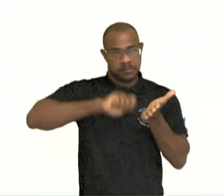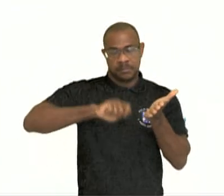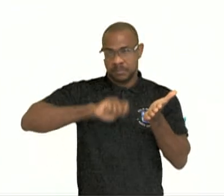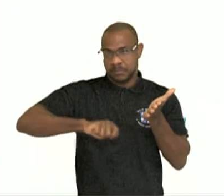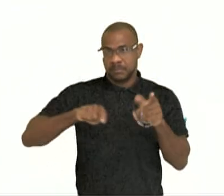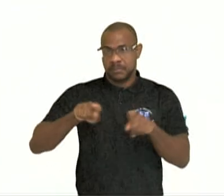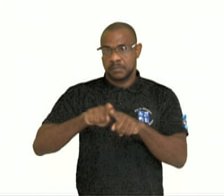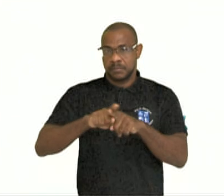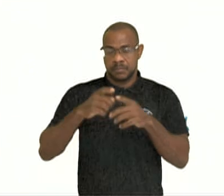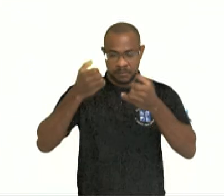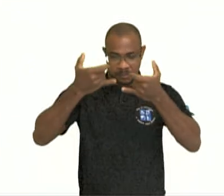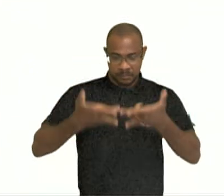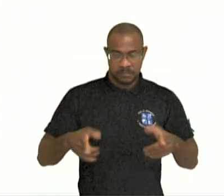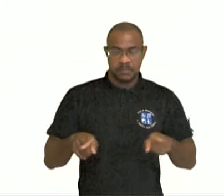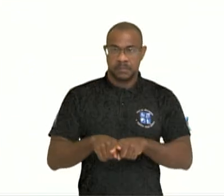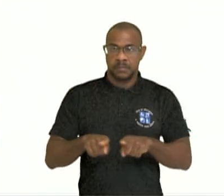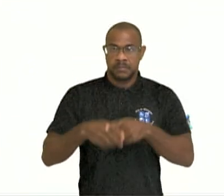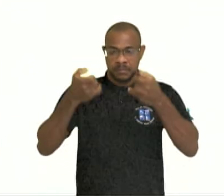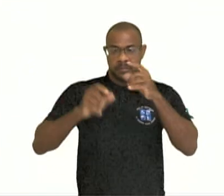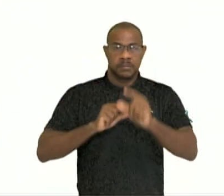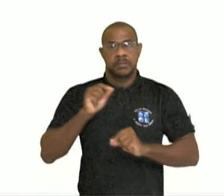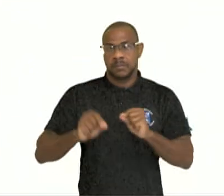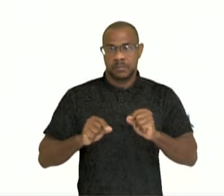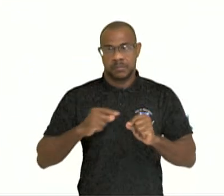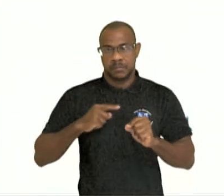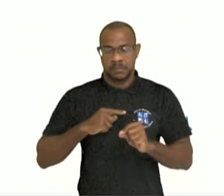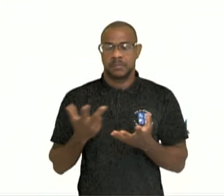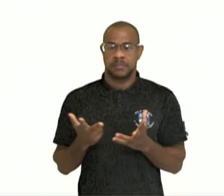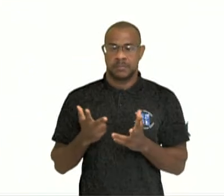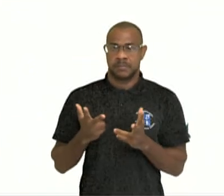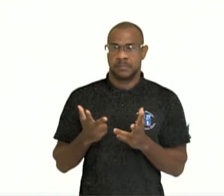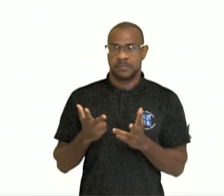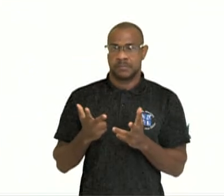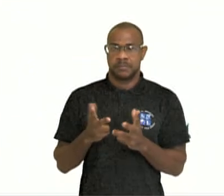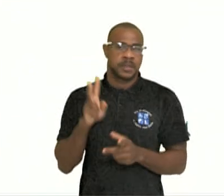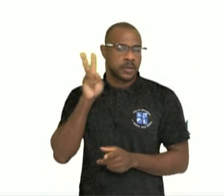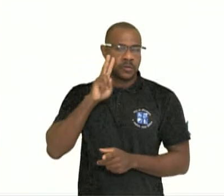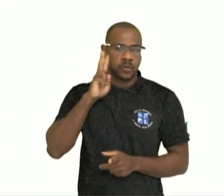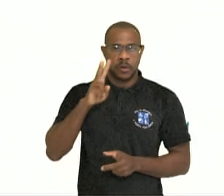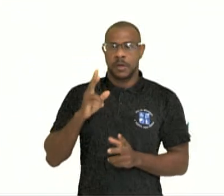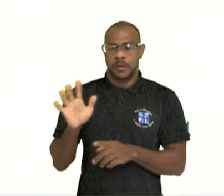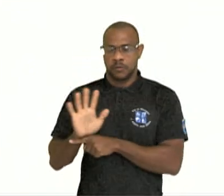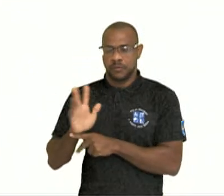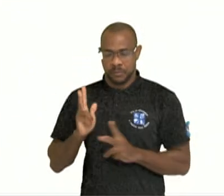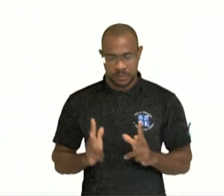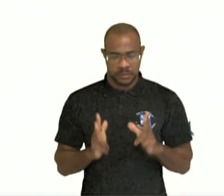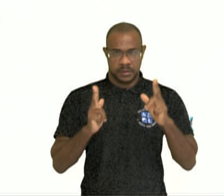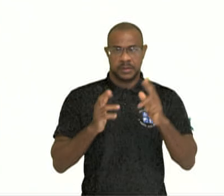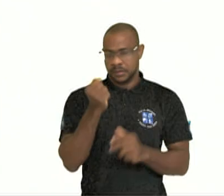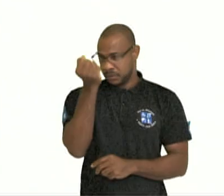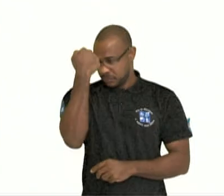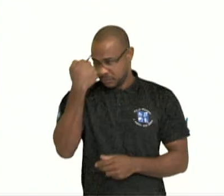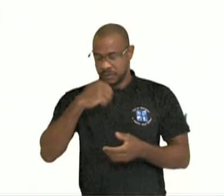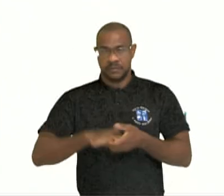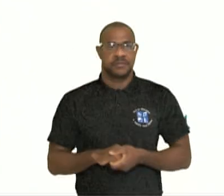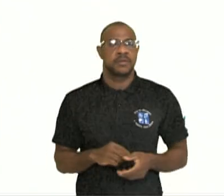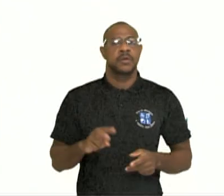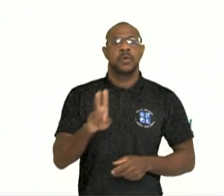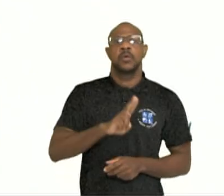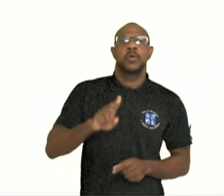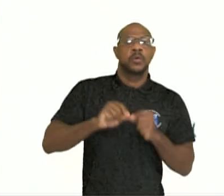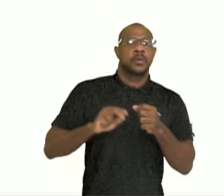e explicativos quando falamos sobre o seriado do Chaves. Uso do verbo llevar-se no